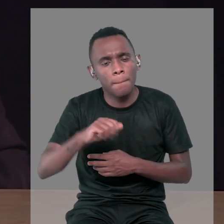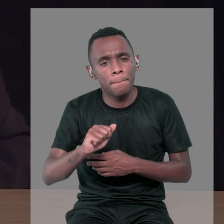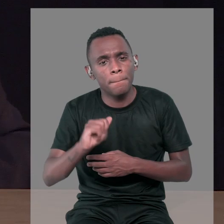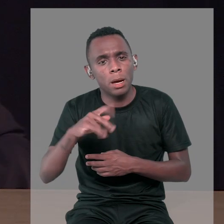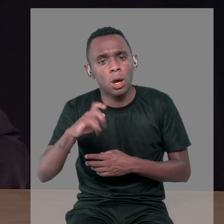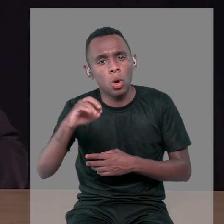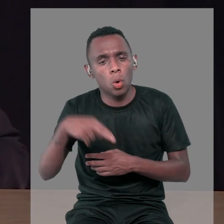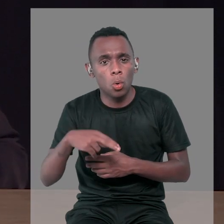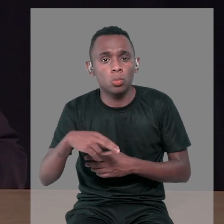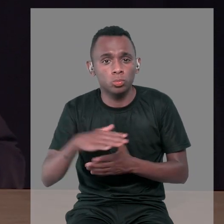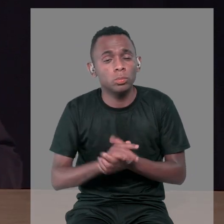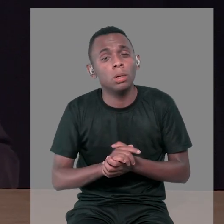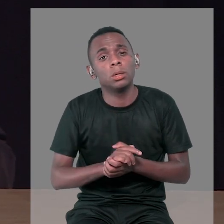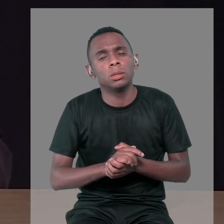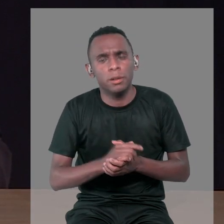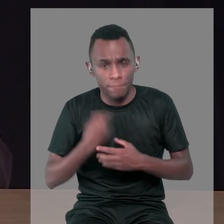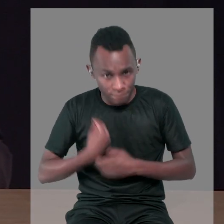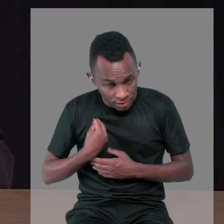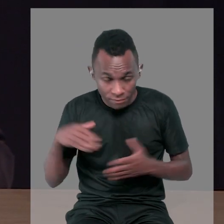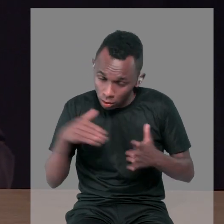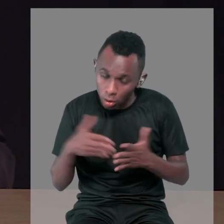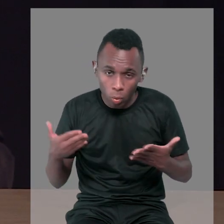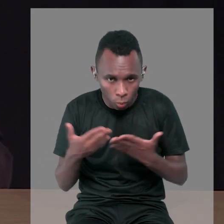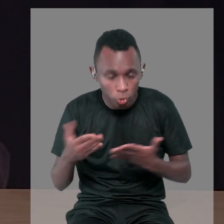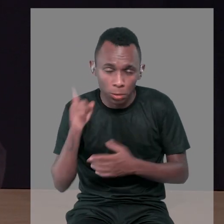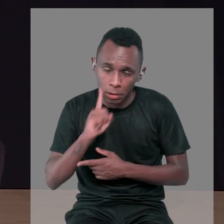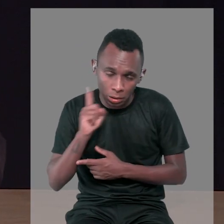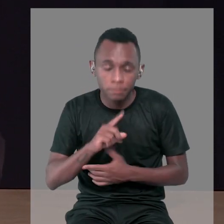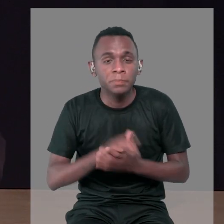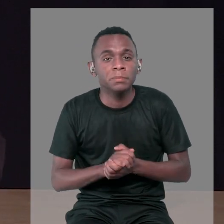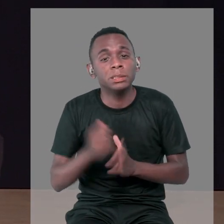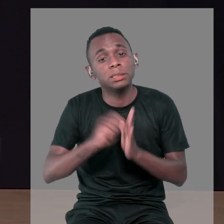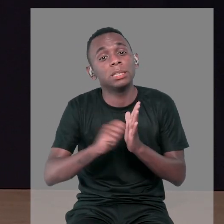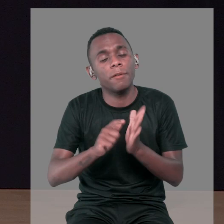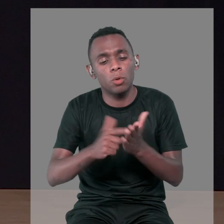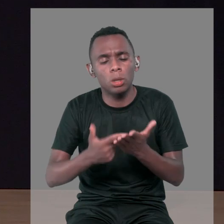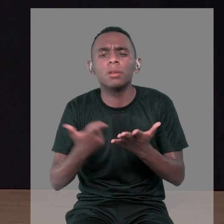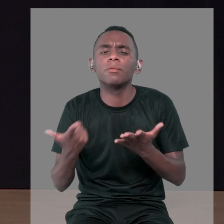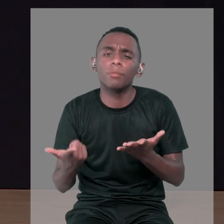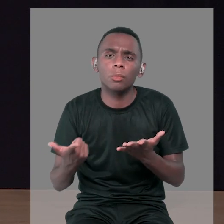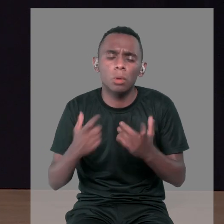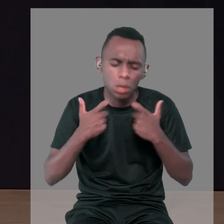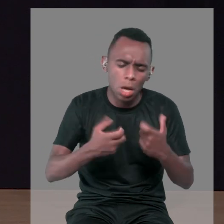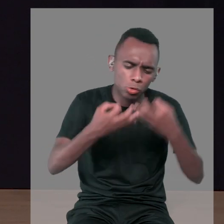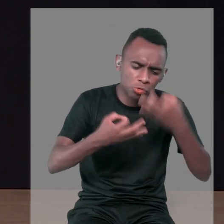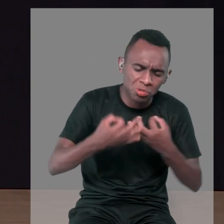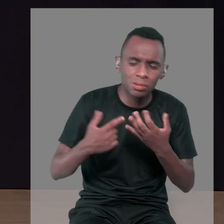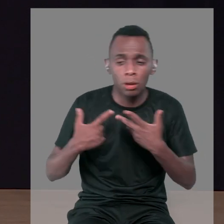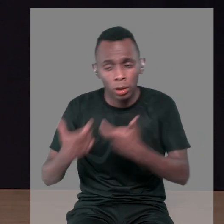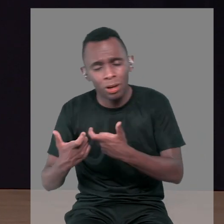um grande pensador, e que escreve um livro, Guerras Justas e Injustas. Esse livro é muito interessante, por